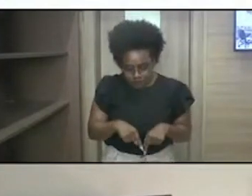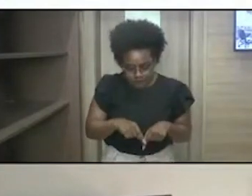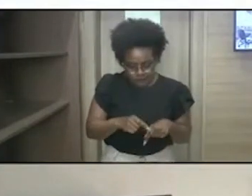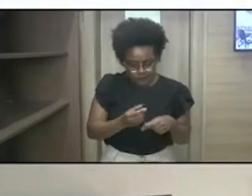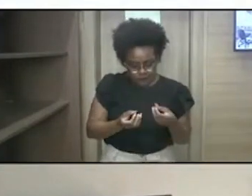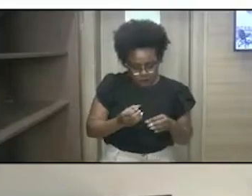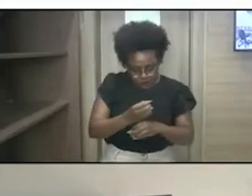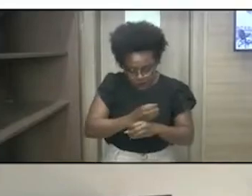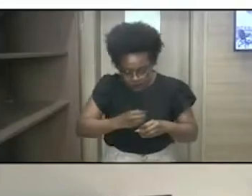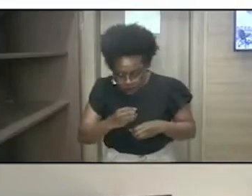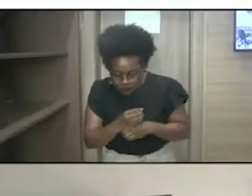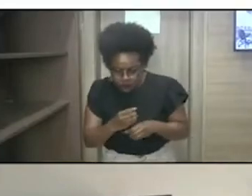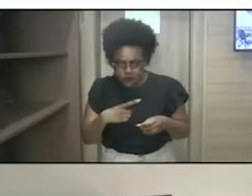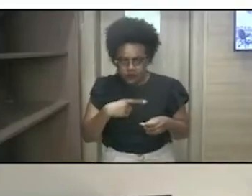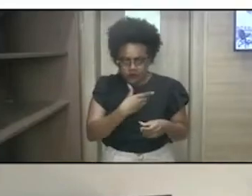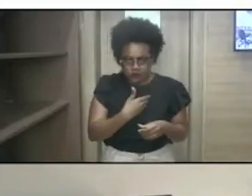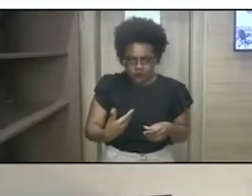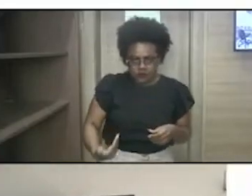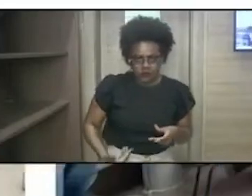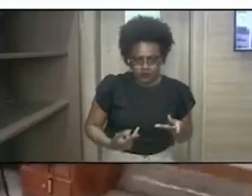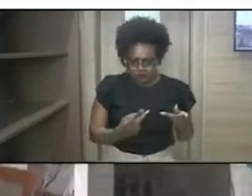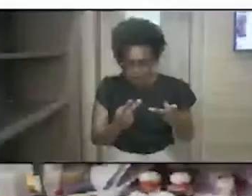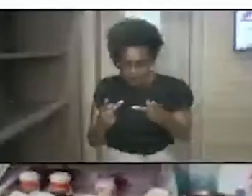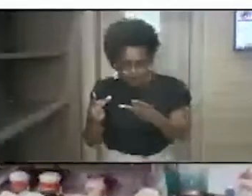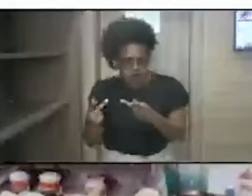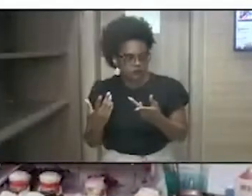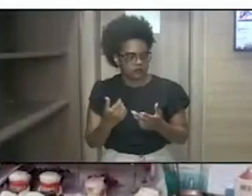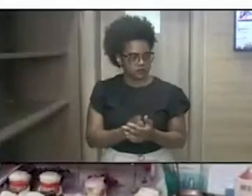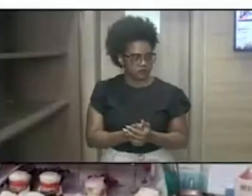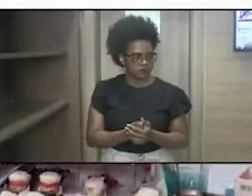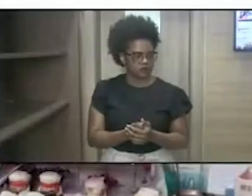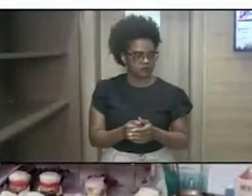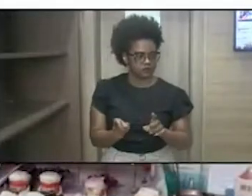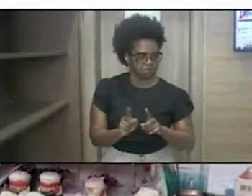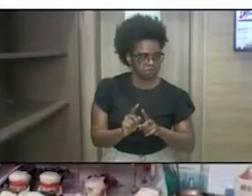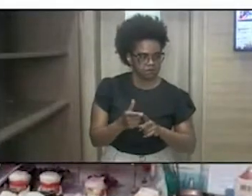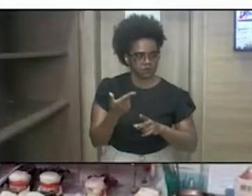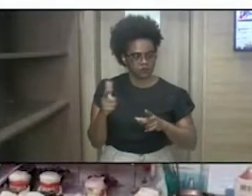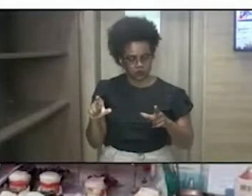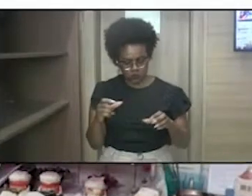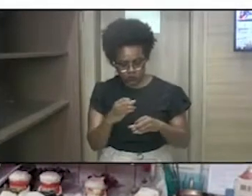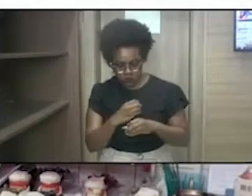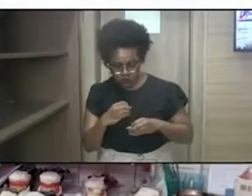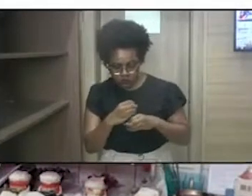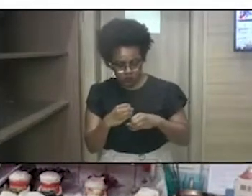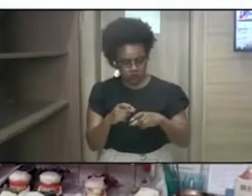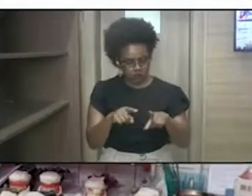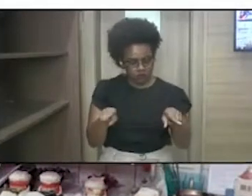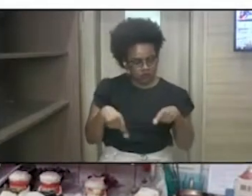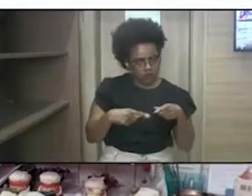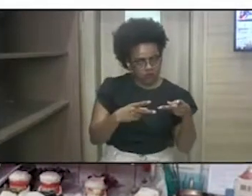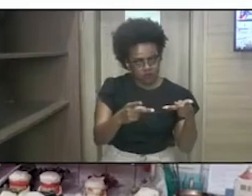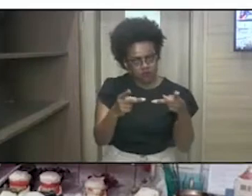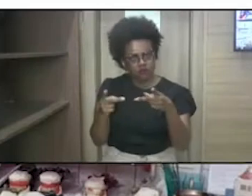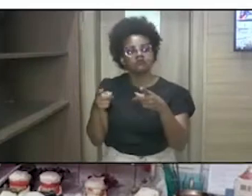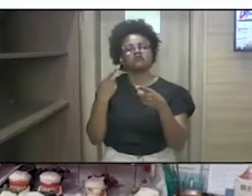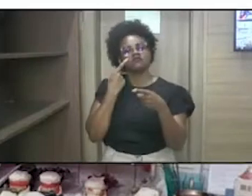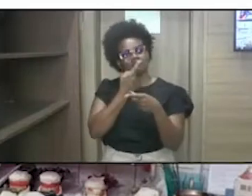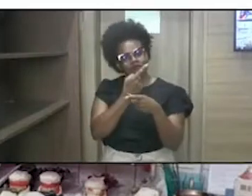laboratórios públicos visitados, por exemplo. Aqui um outro laboratório público, já um espaço,